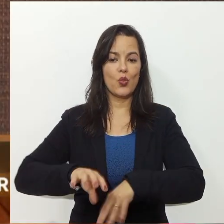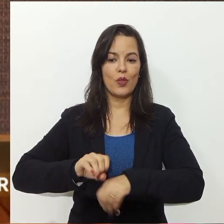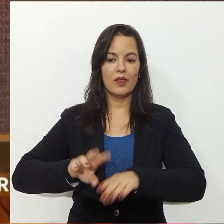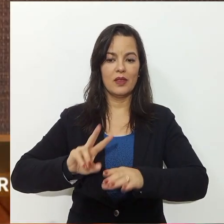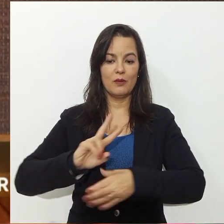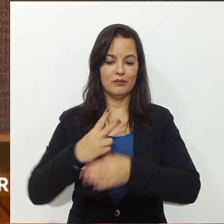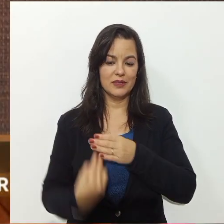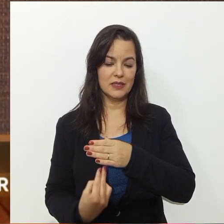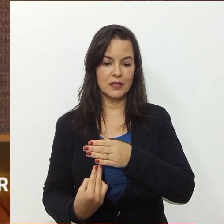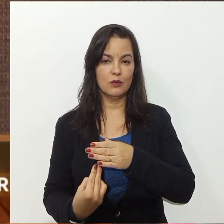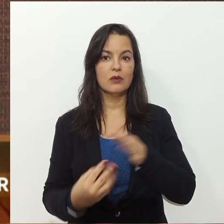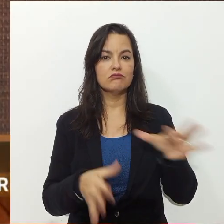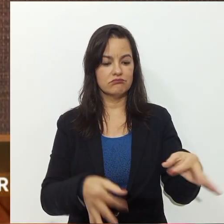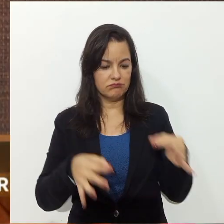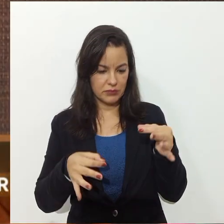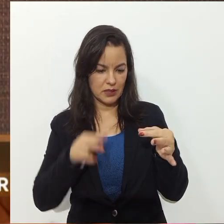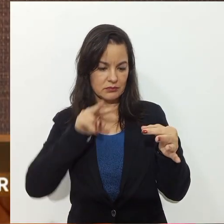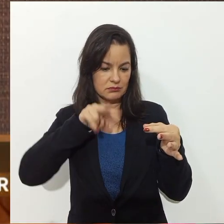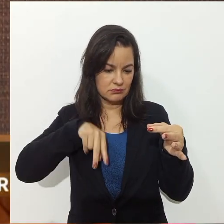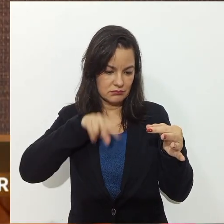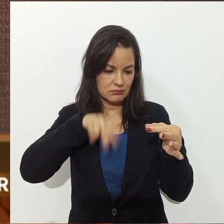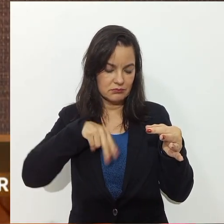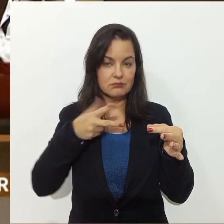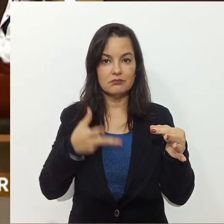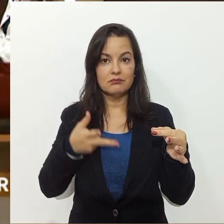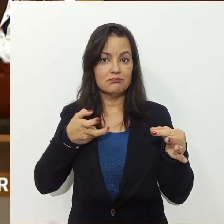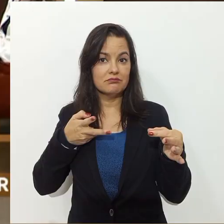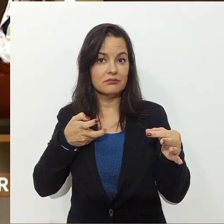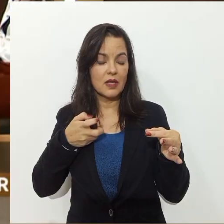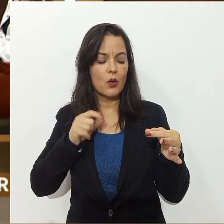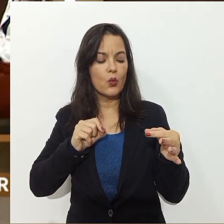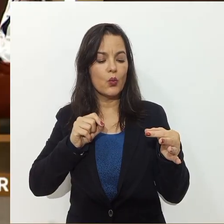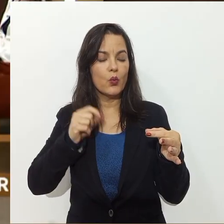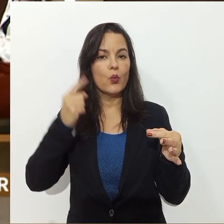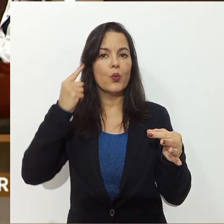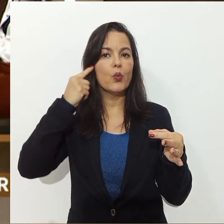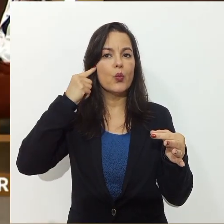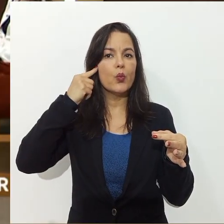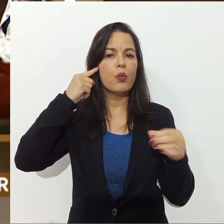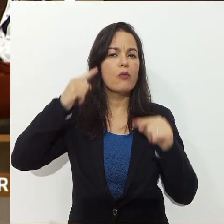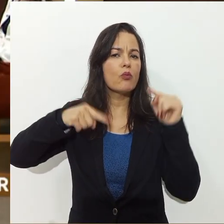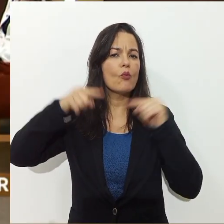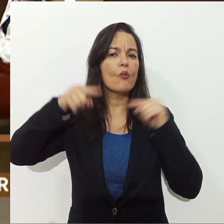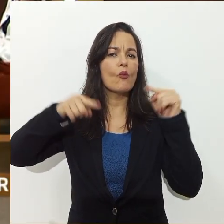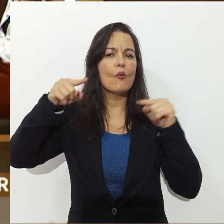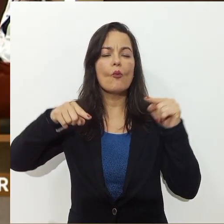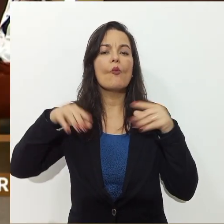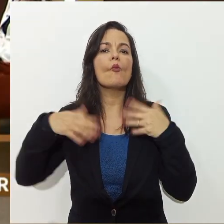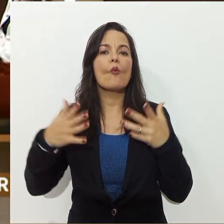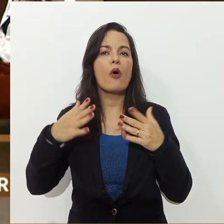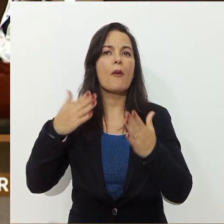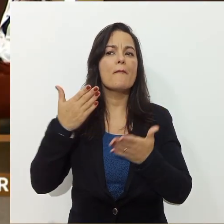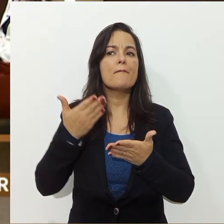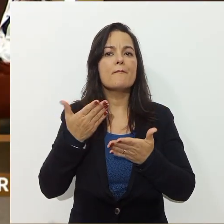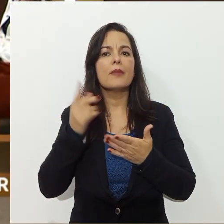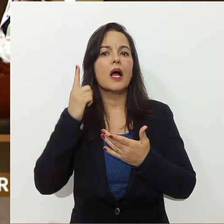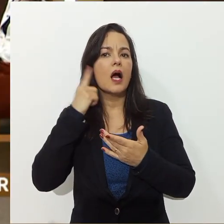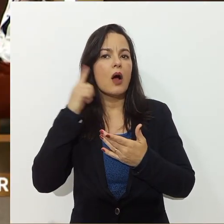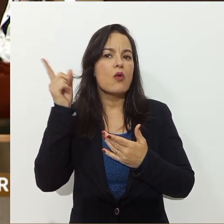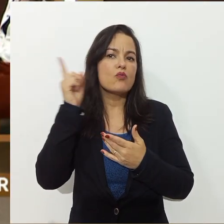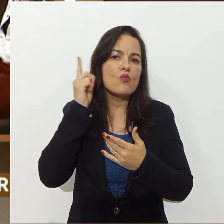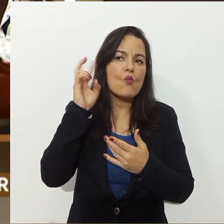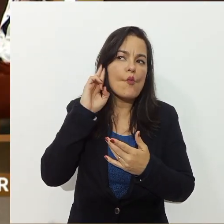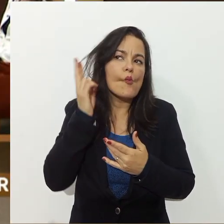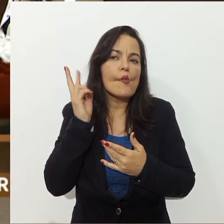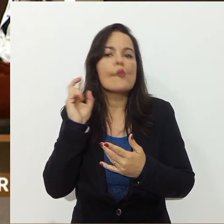verificar, né, essa questão do laudo da criança, qual que é o nível de perda auditiva, qual é o tipo de aparelhamento que ele tem, ou